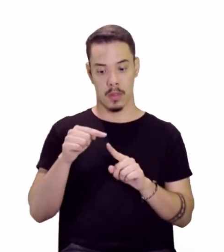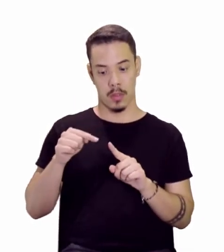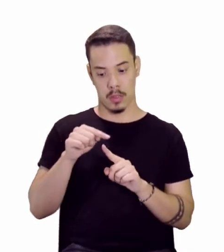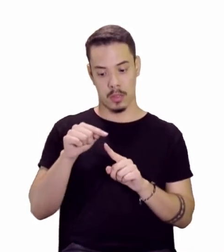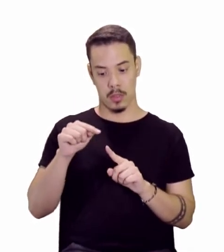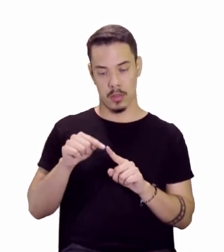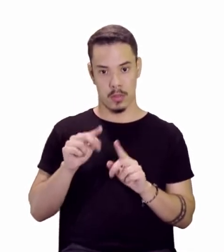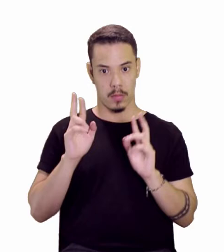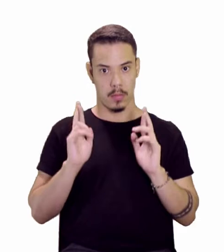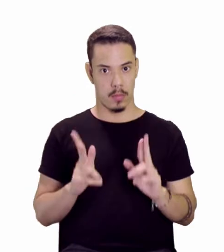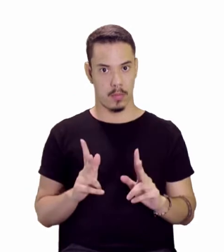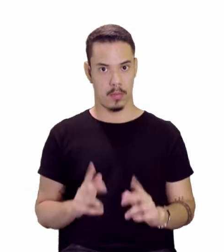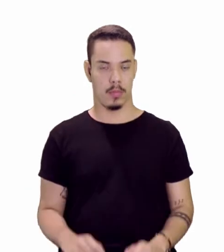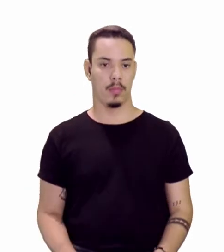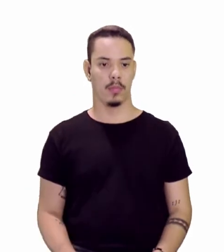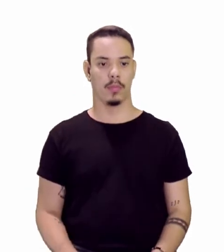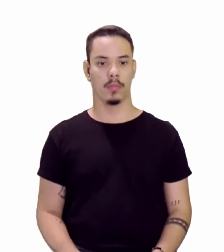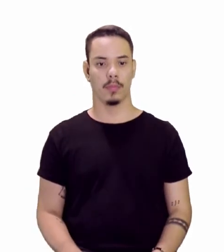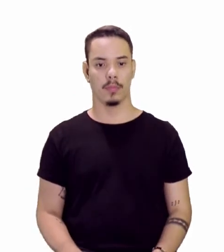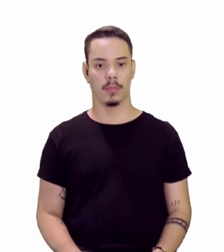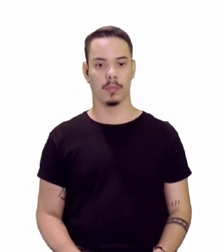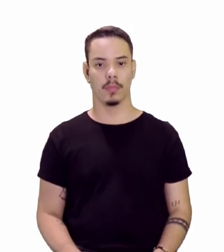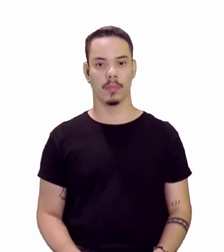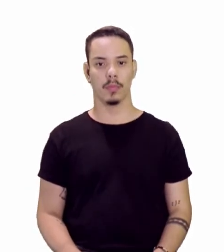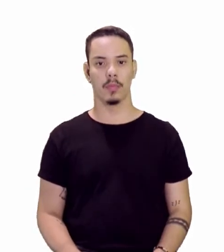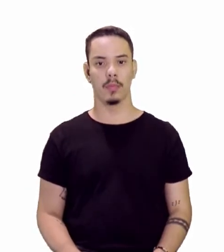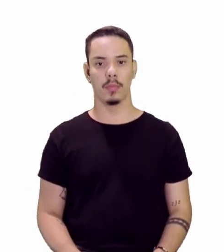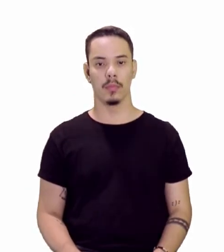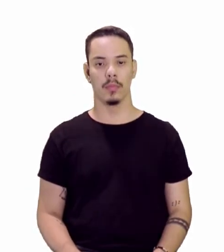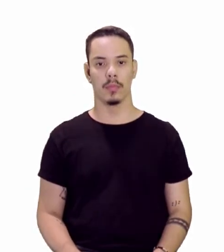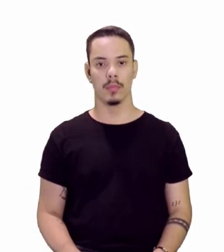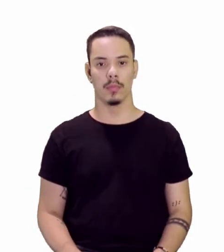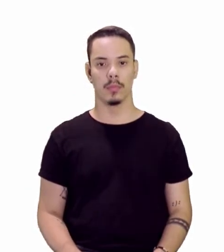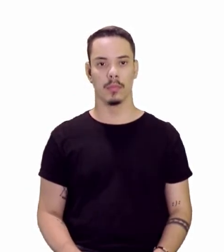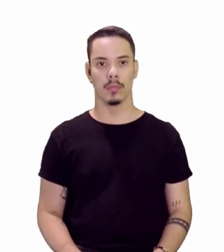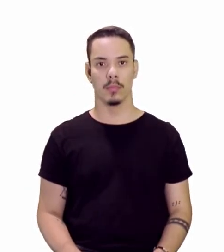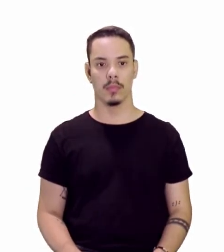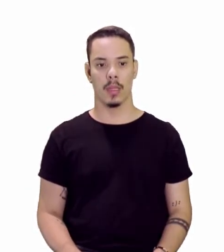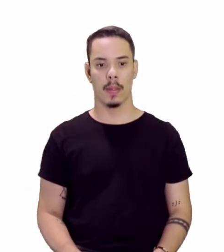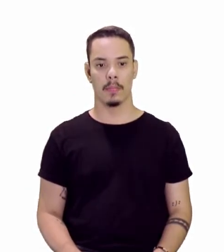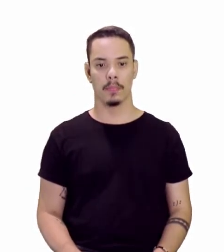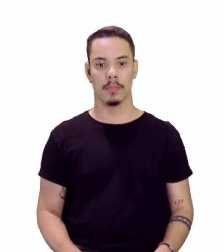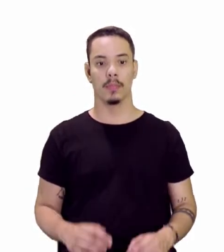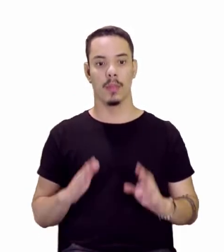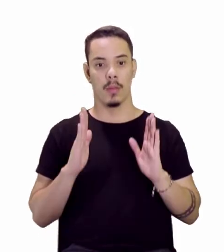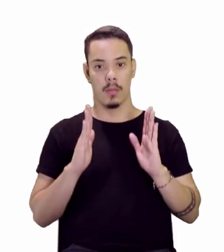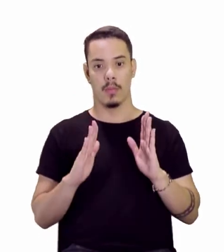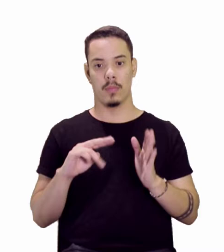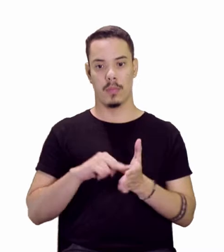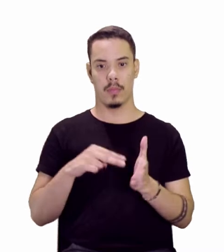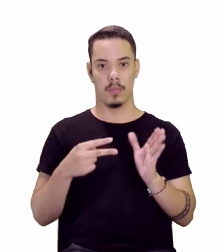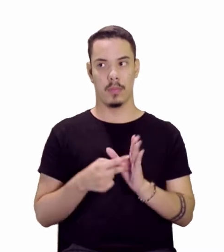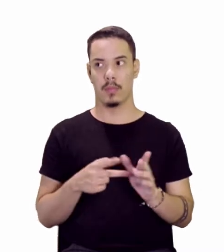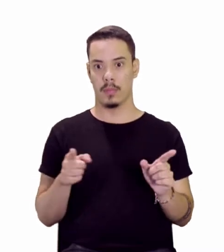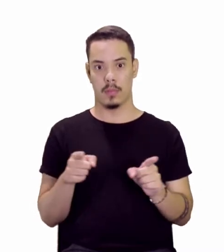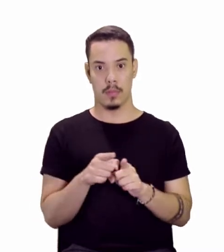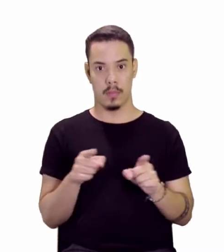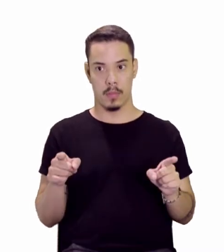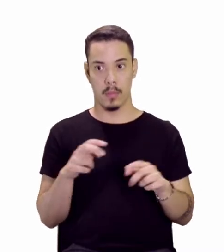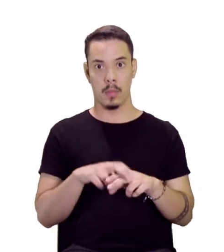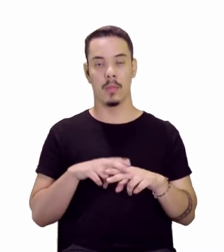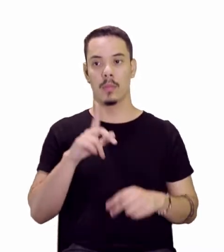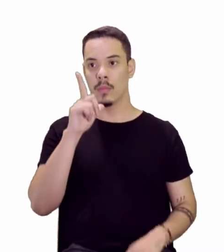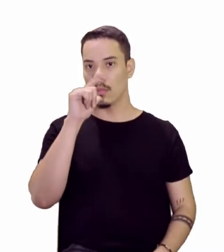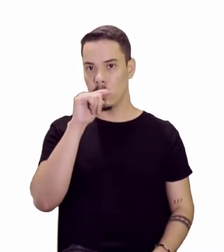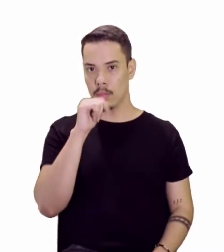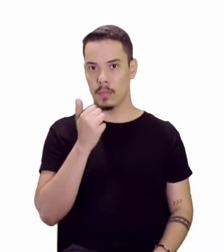tem módulo, direção e sentido. Então, o módulo seria o tamanho. Justamente. Então, a gente está representando ali. Então, certo? o líquido vai